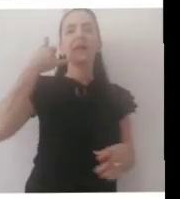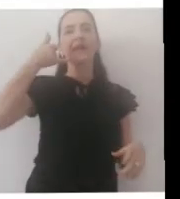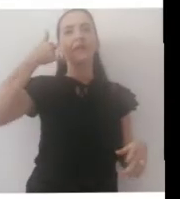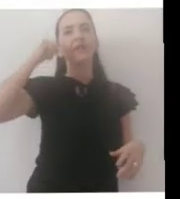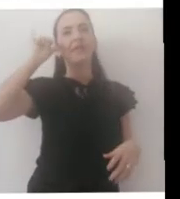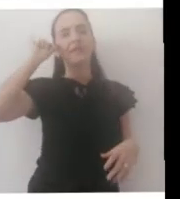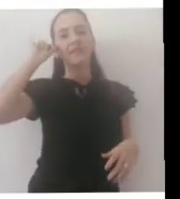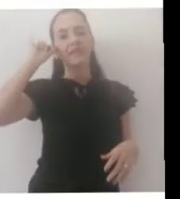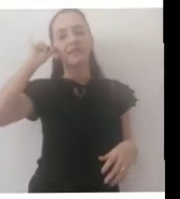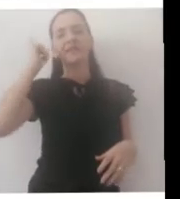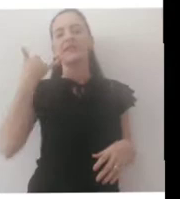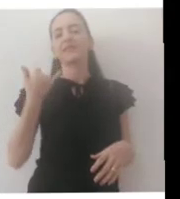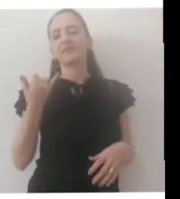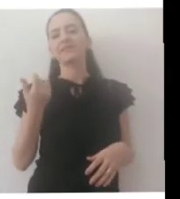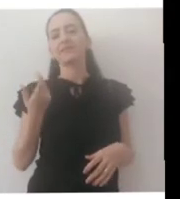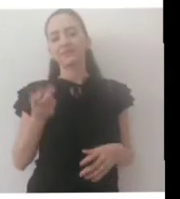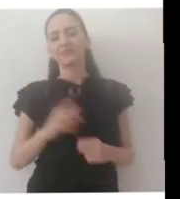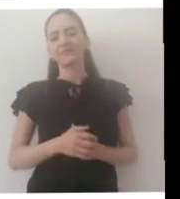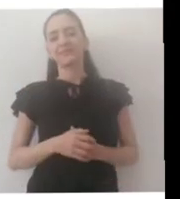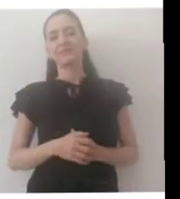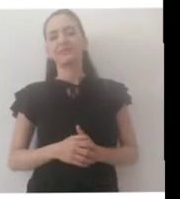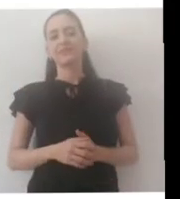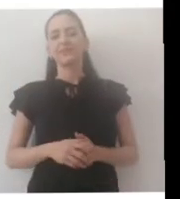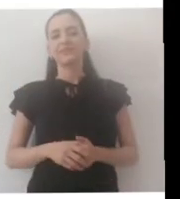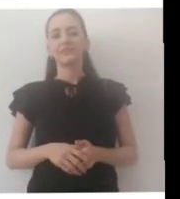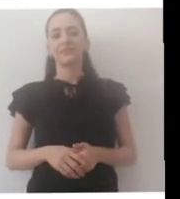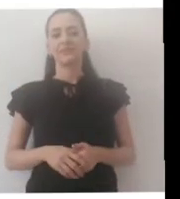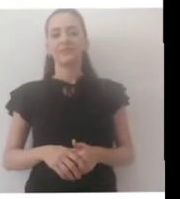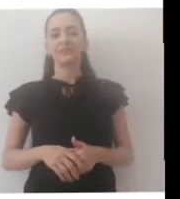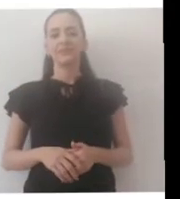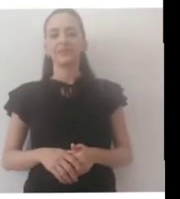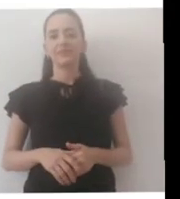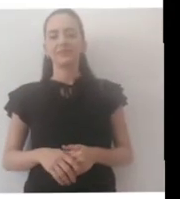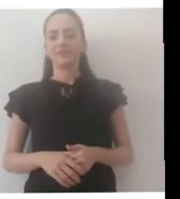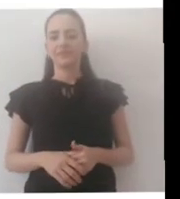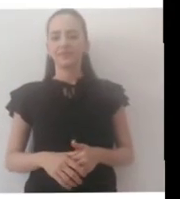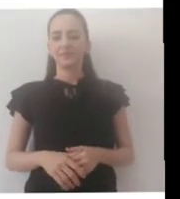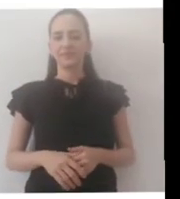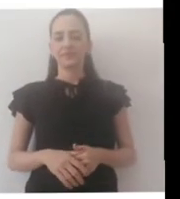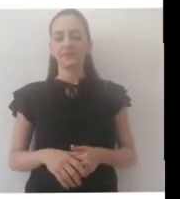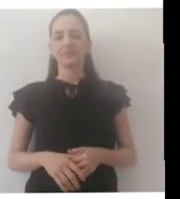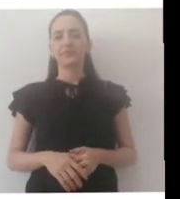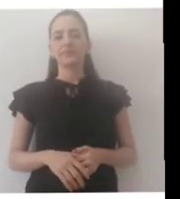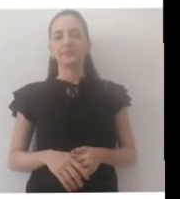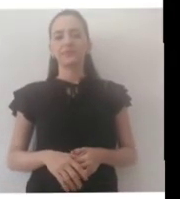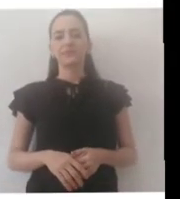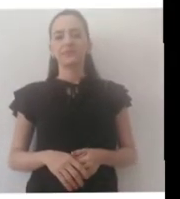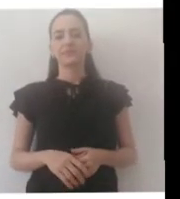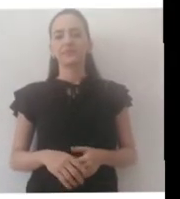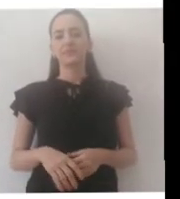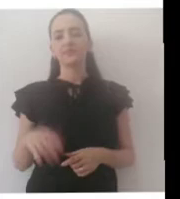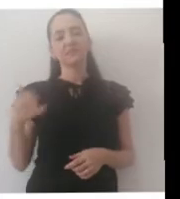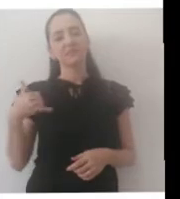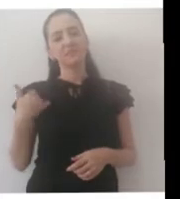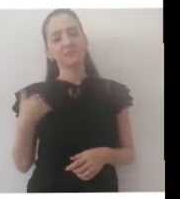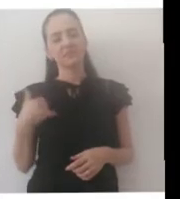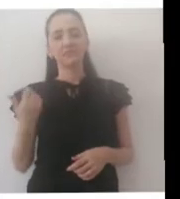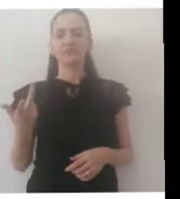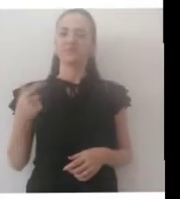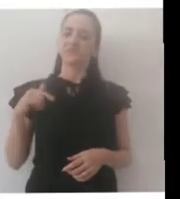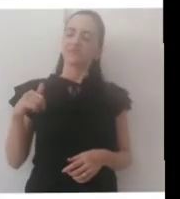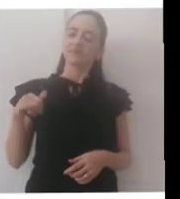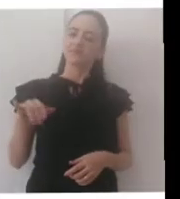a partir de 7 anos em diante, consegue dizer pra gente que vai existir mais animais no mundo, porque dentro do grupo